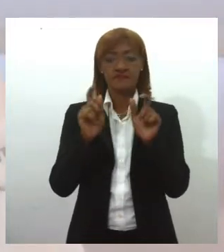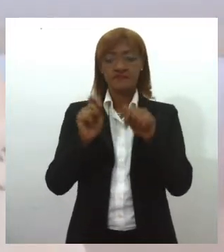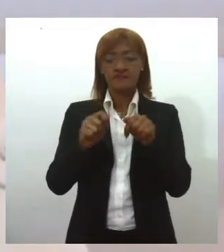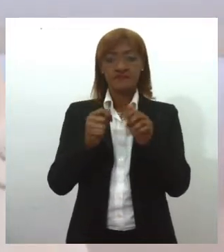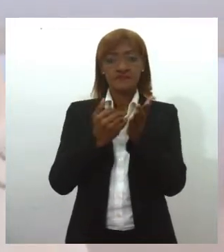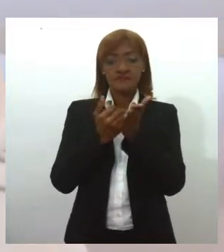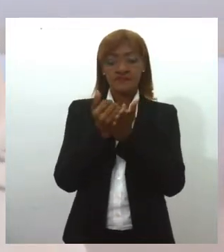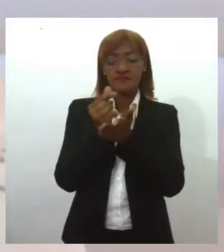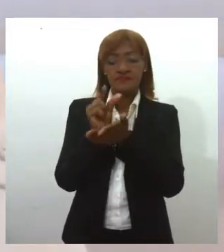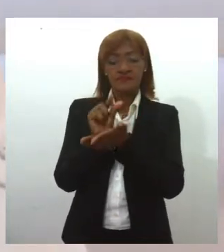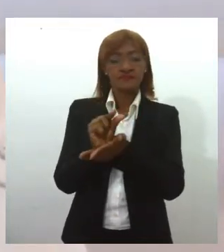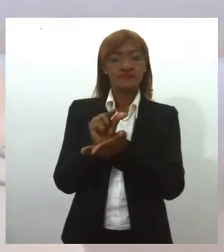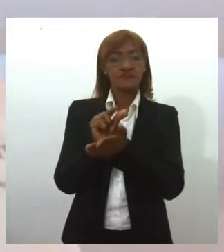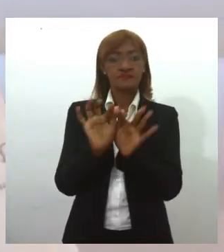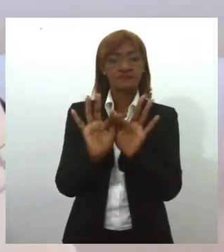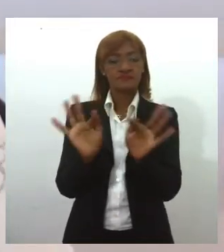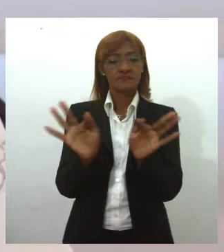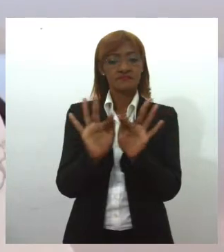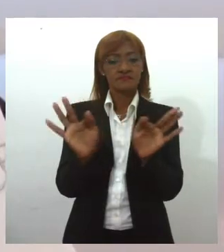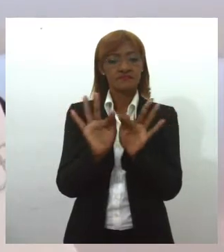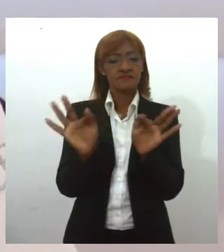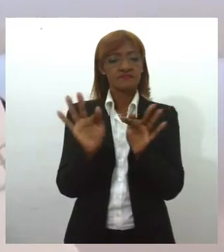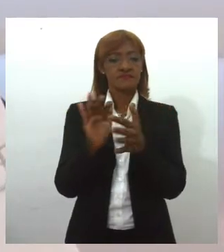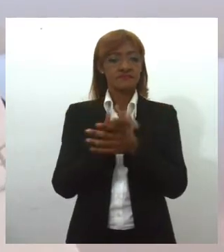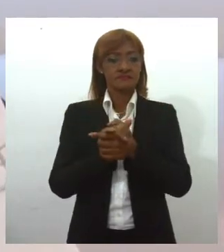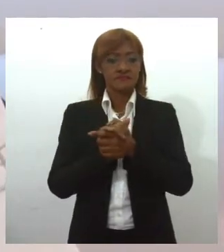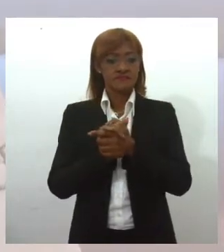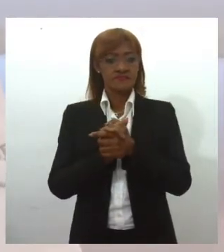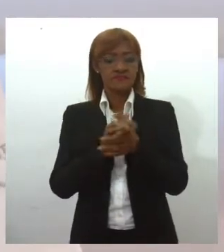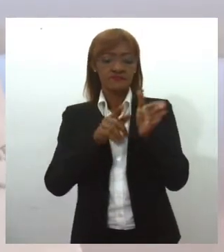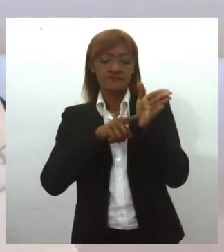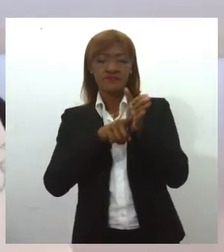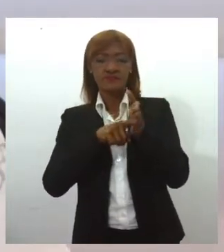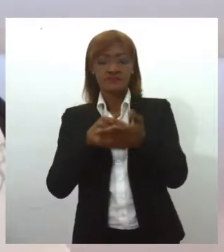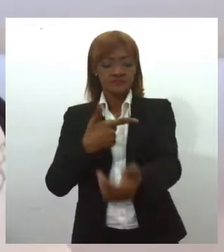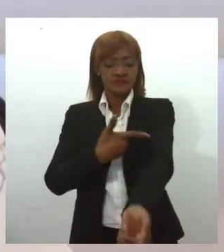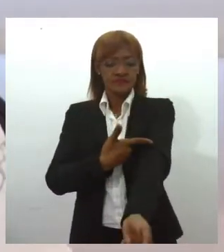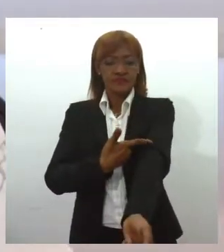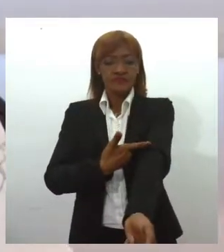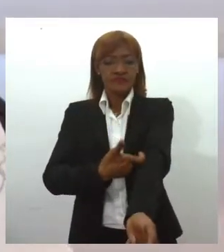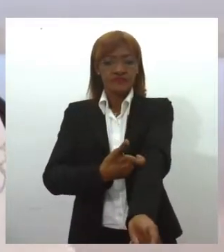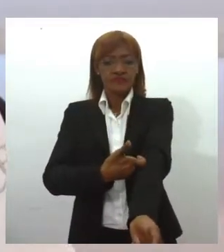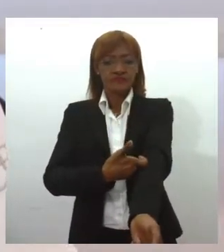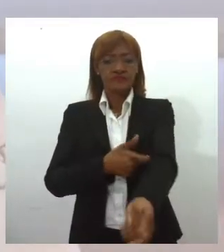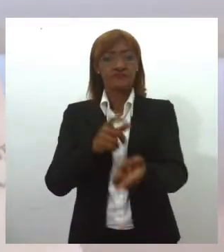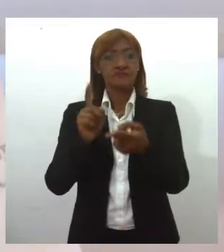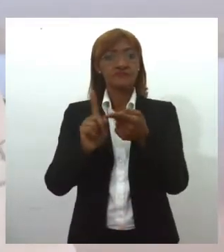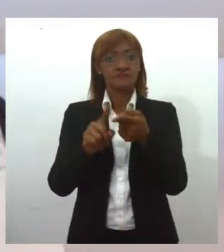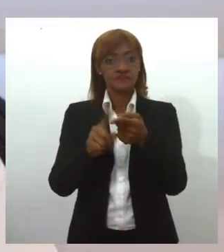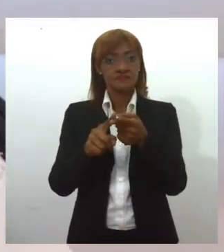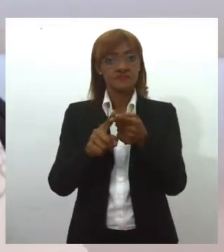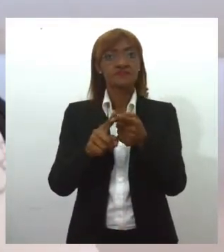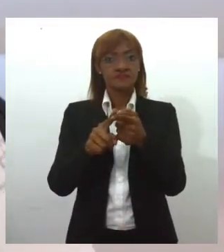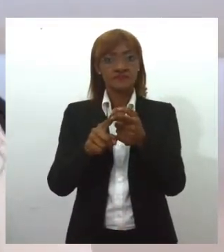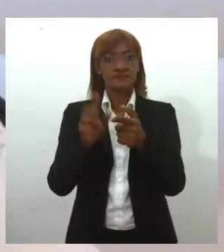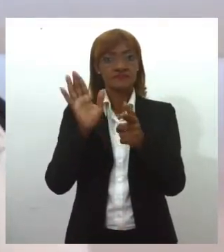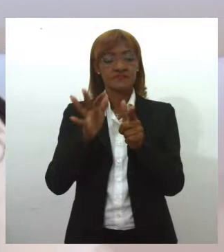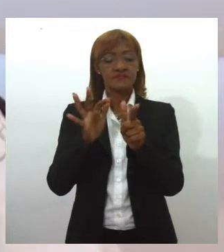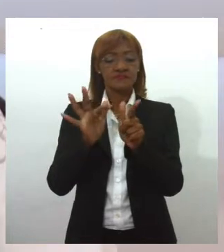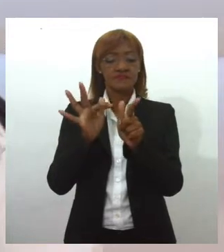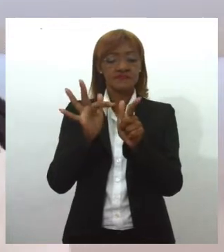forma relativamente simples. A dosagem, um exame de sangue e um exame de toque retal, eles